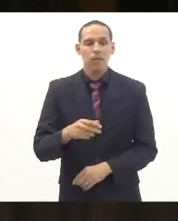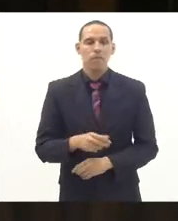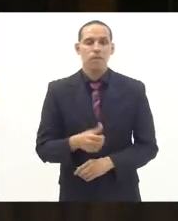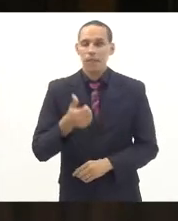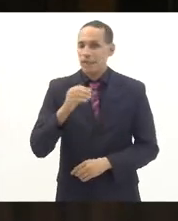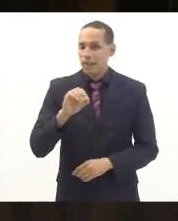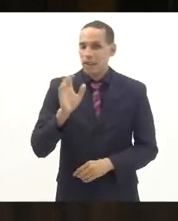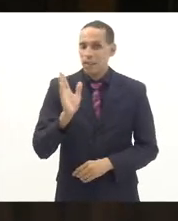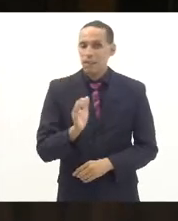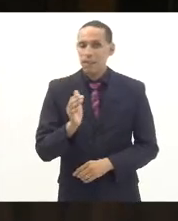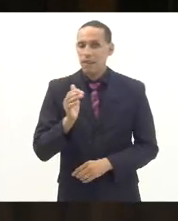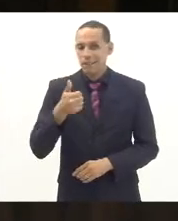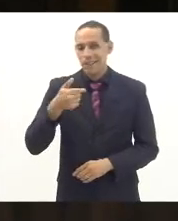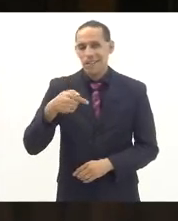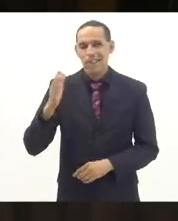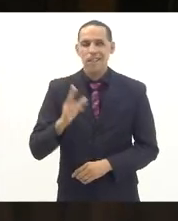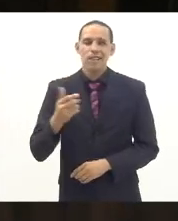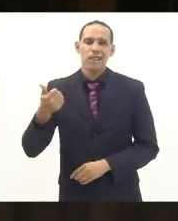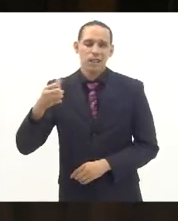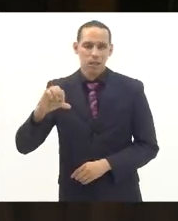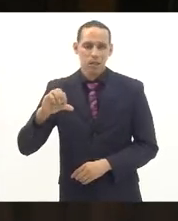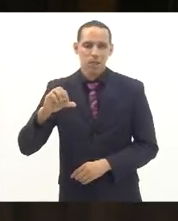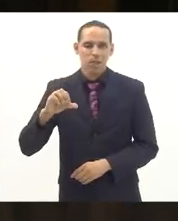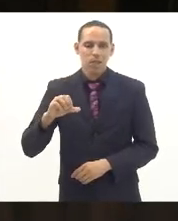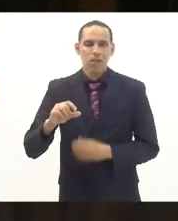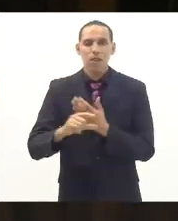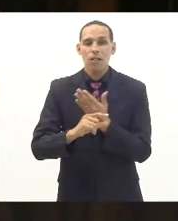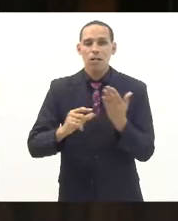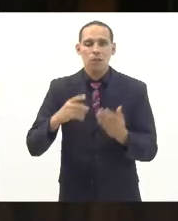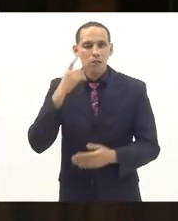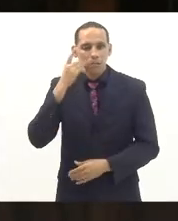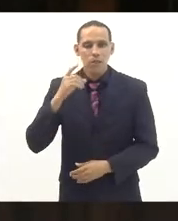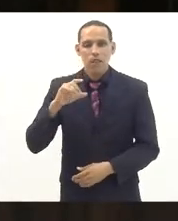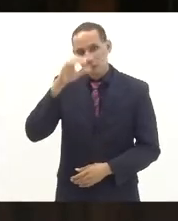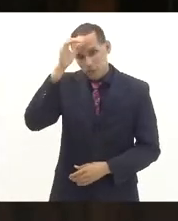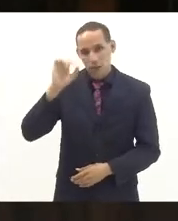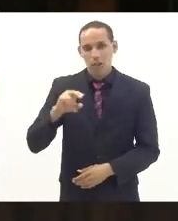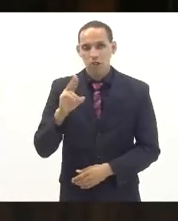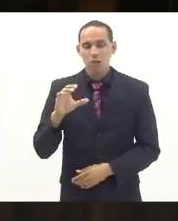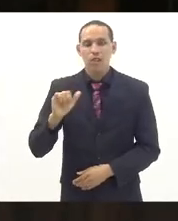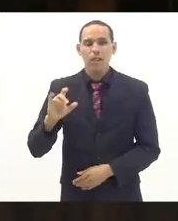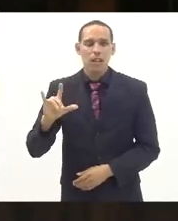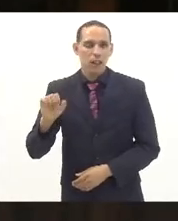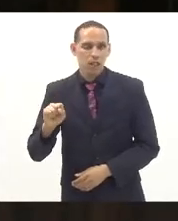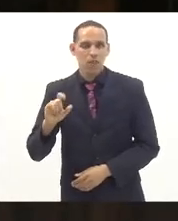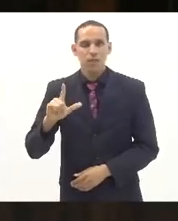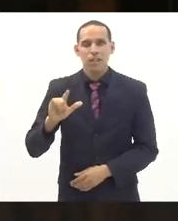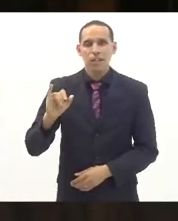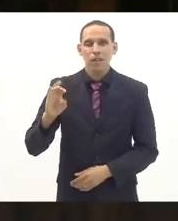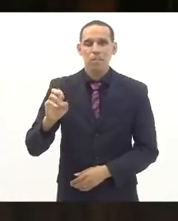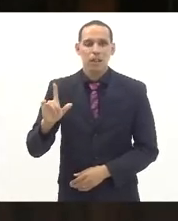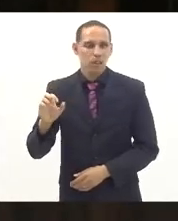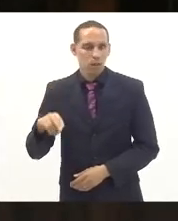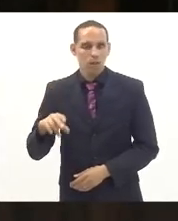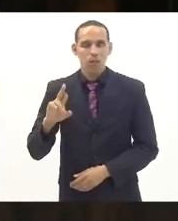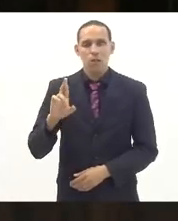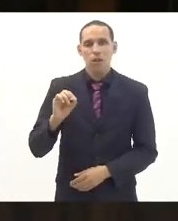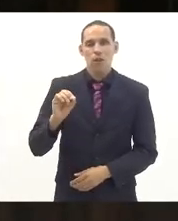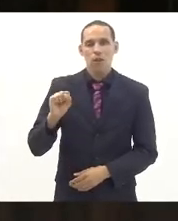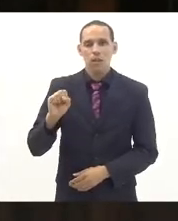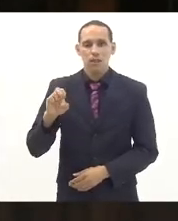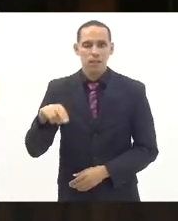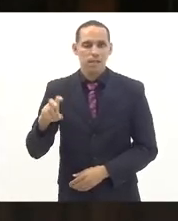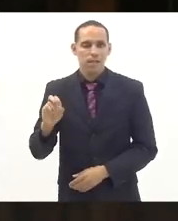número 10 1719 de autoria dos deputados tia Ju Carlos Macedo Daniel librelon e Rosemberg Reis